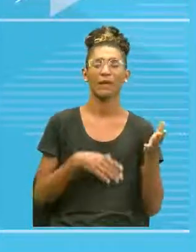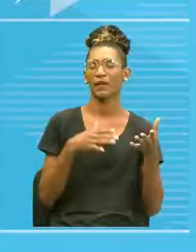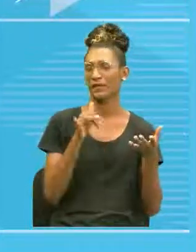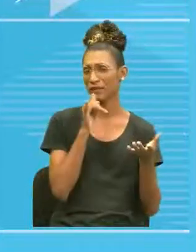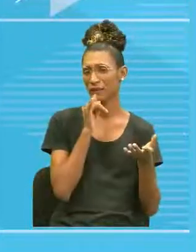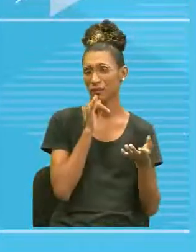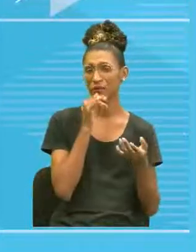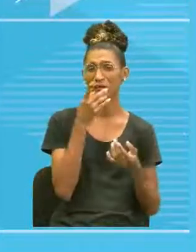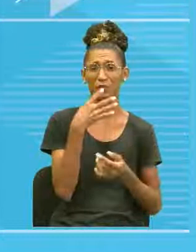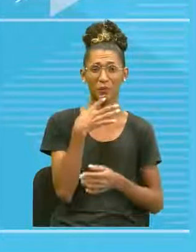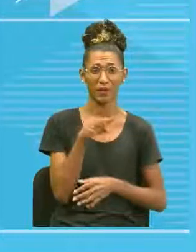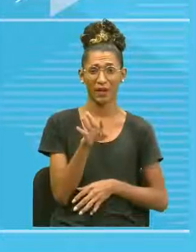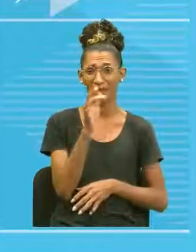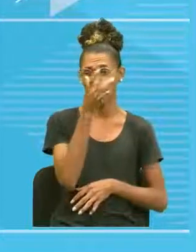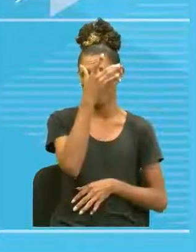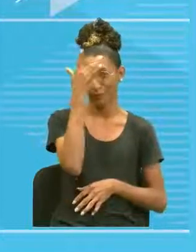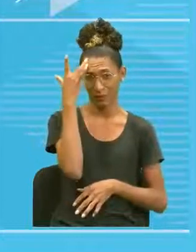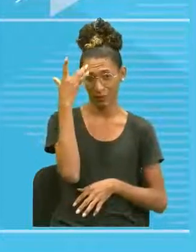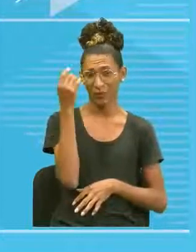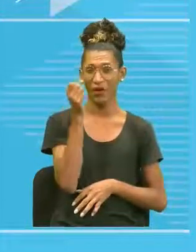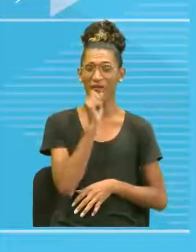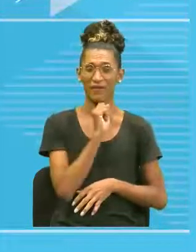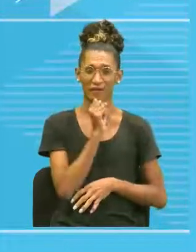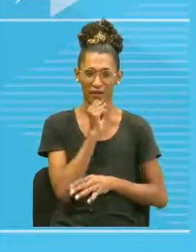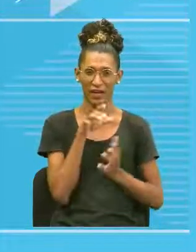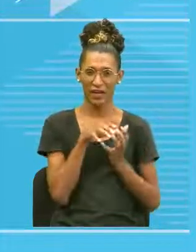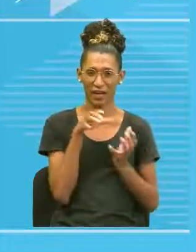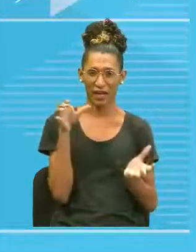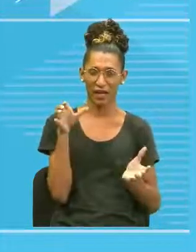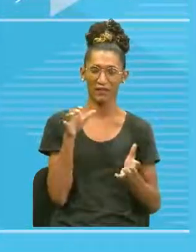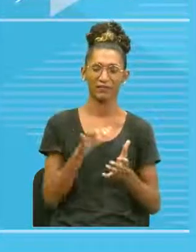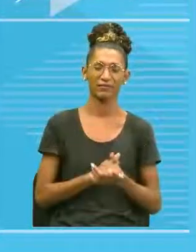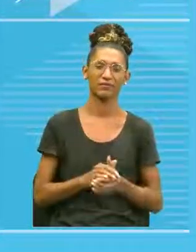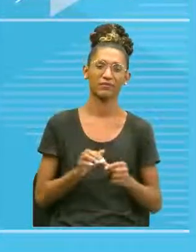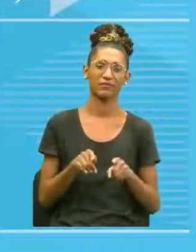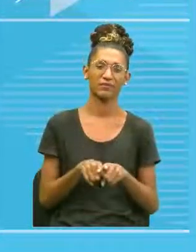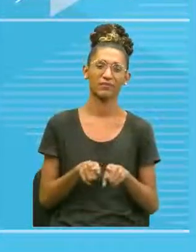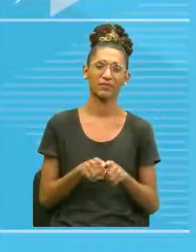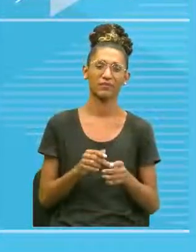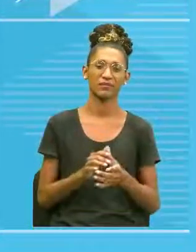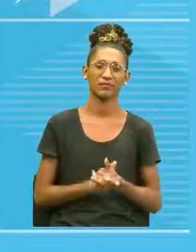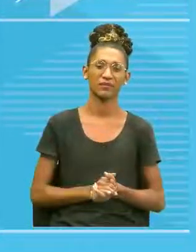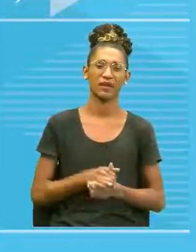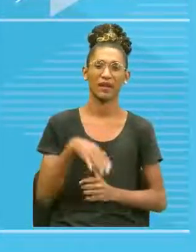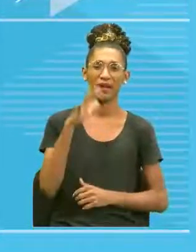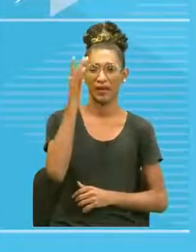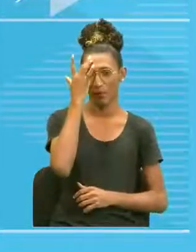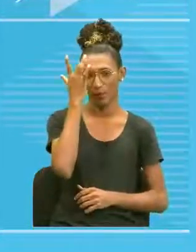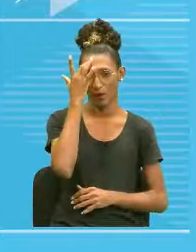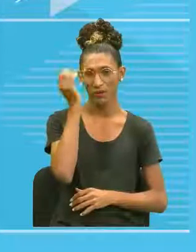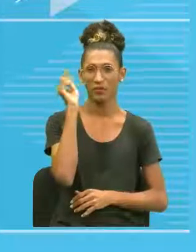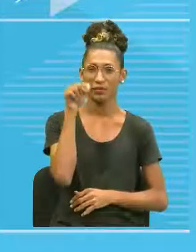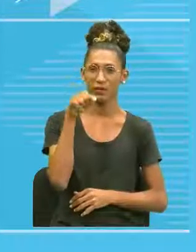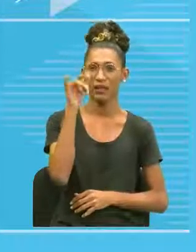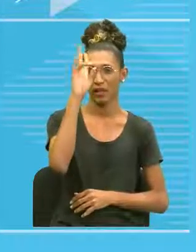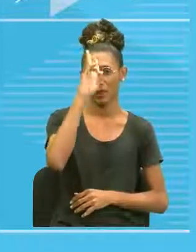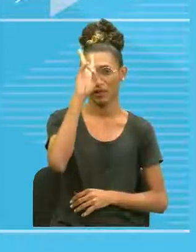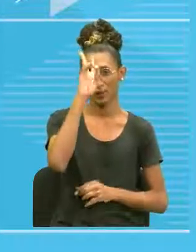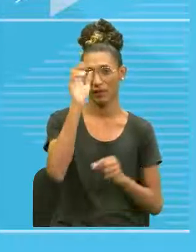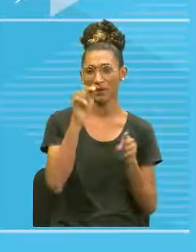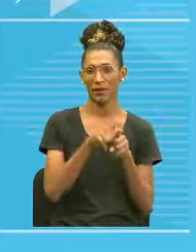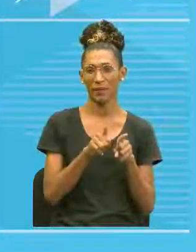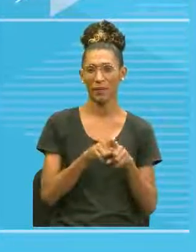pessoa mais velha é bem próxima tratar alguém do senhor e senhora acho que vocês lembram disso